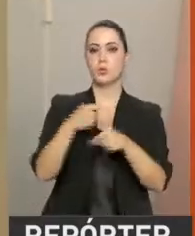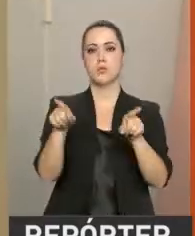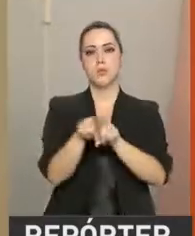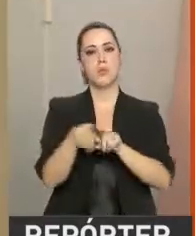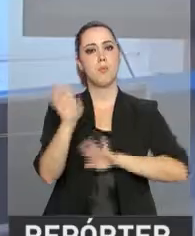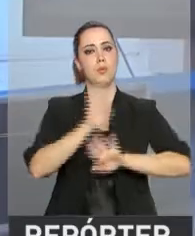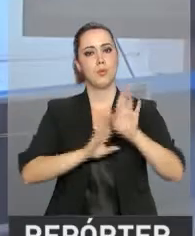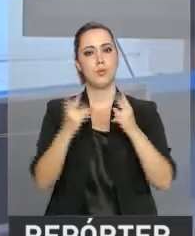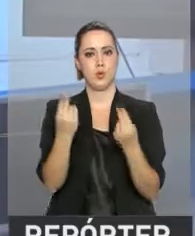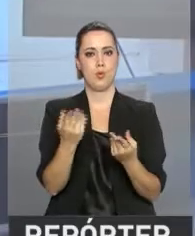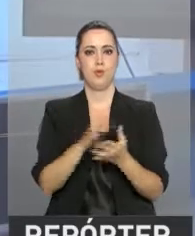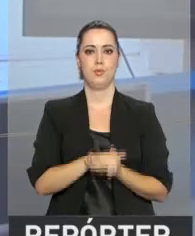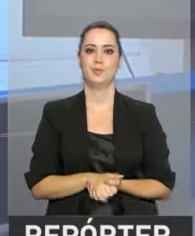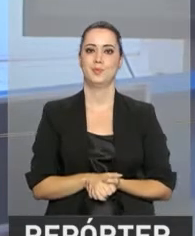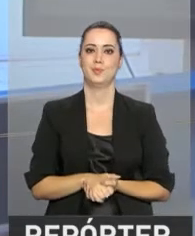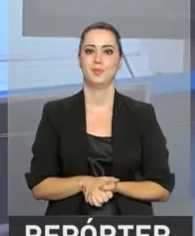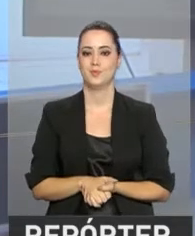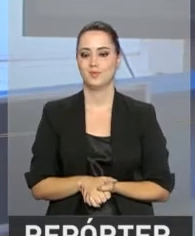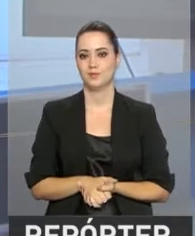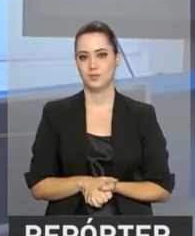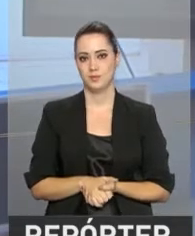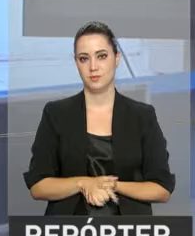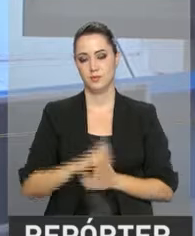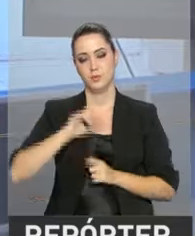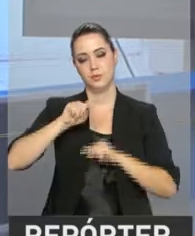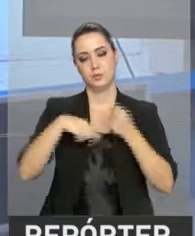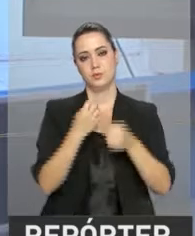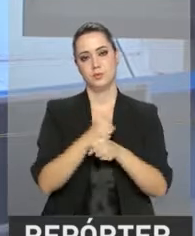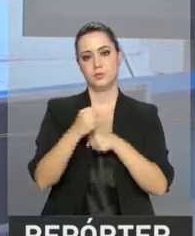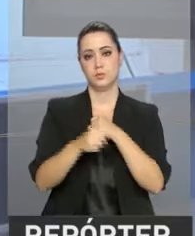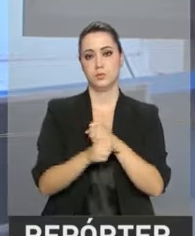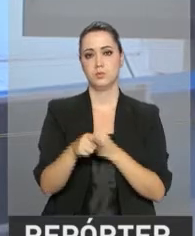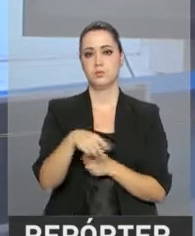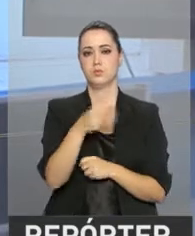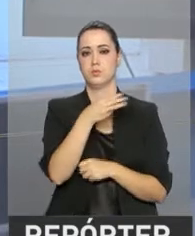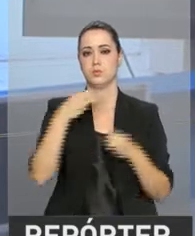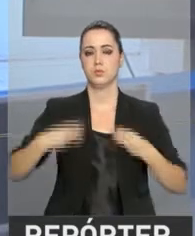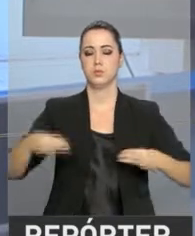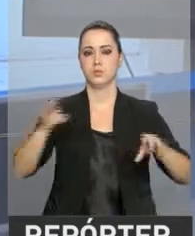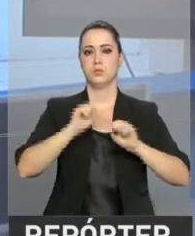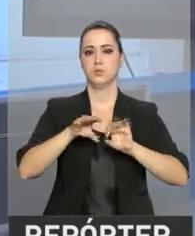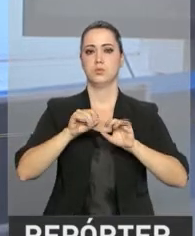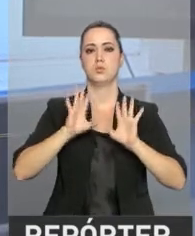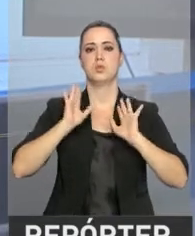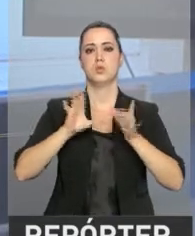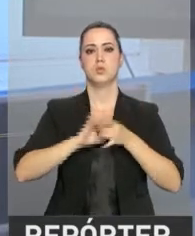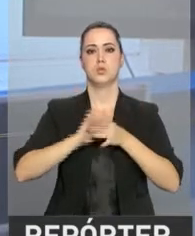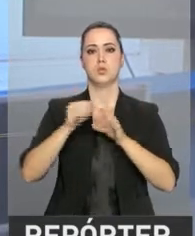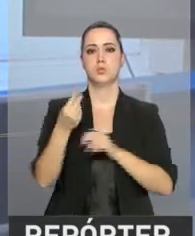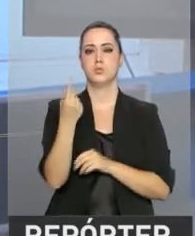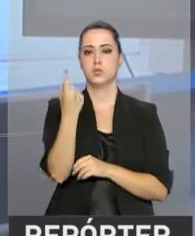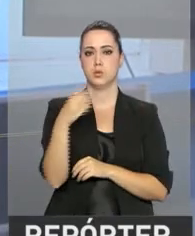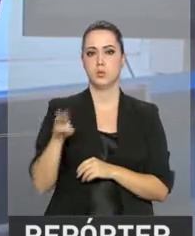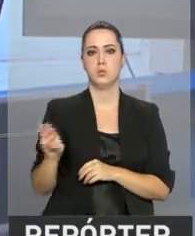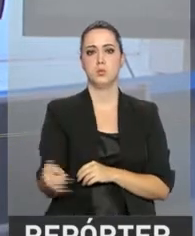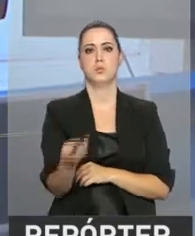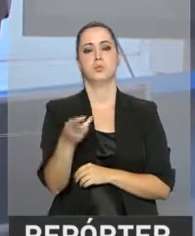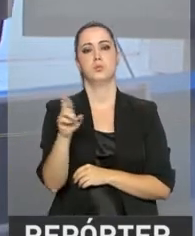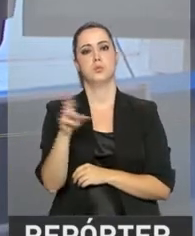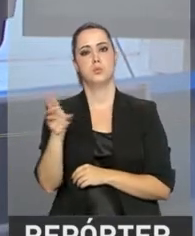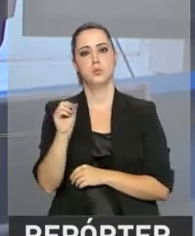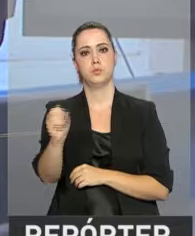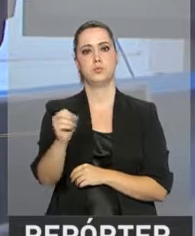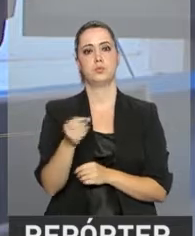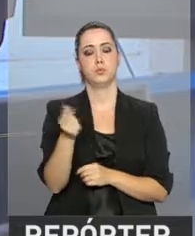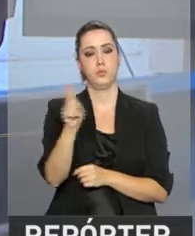usarem para o ano que vem o ministério da educação já liberou um milhão e duzentos mil reais que vão ser utilizados